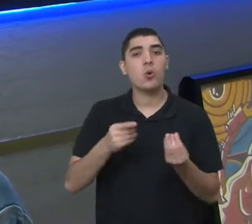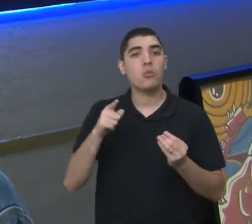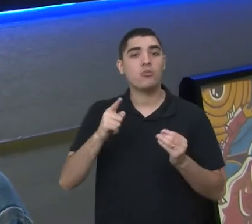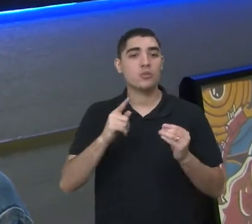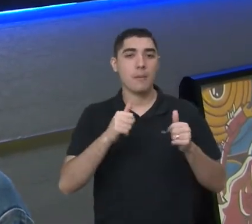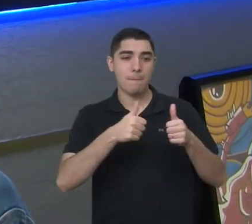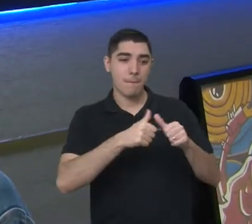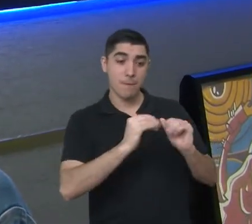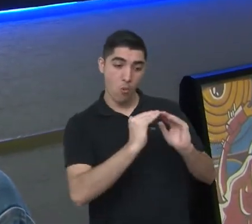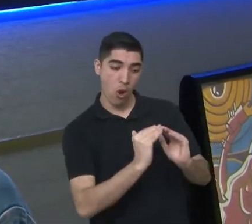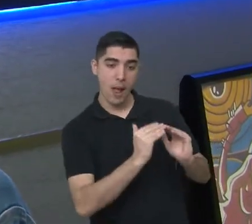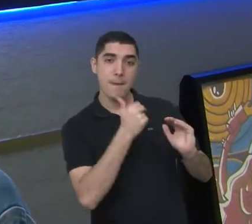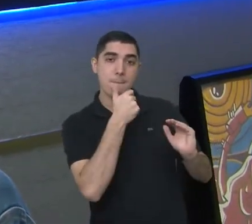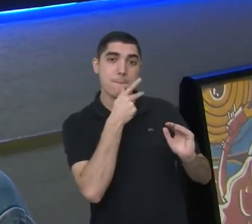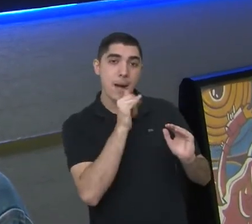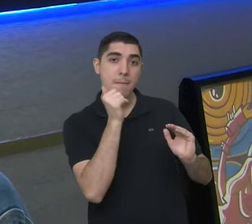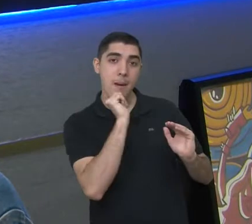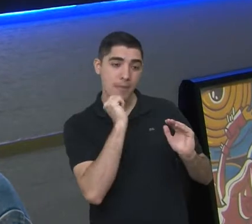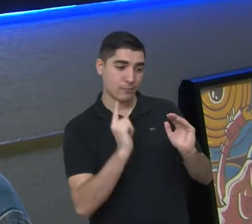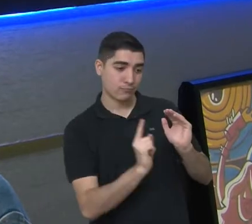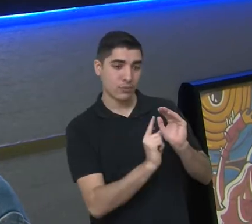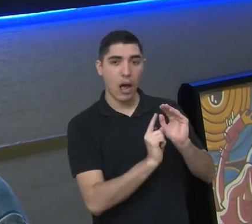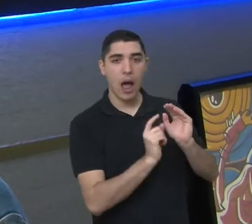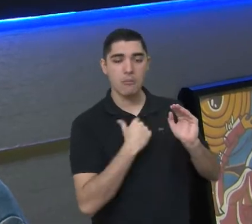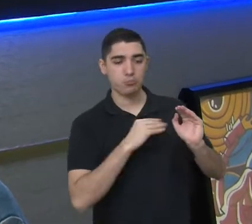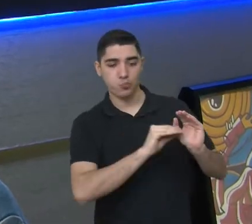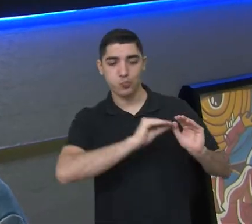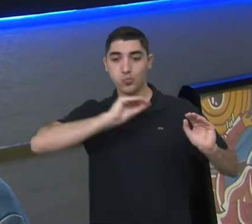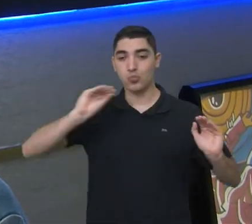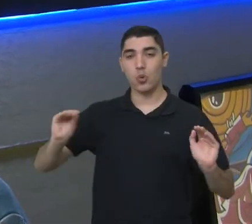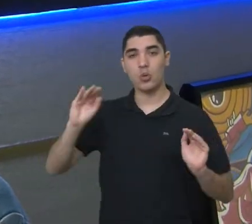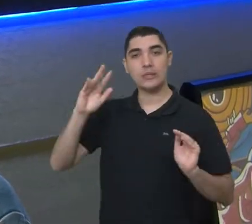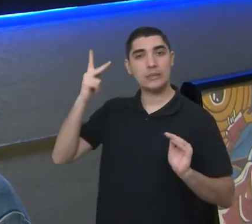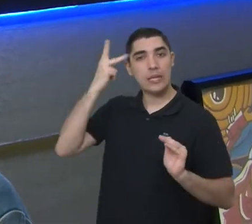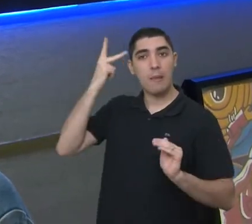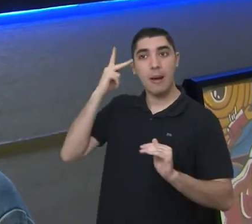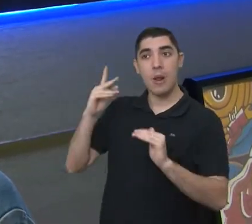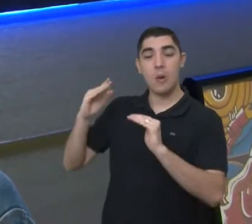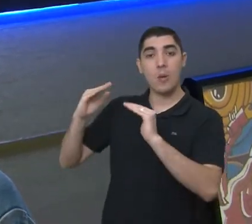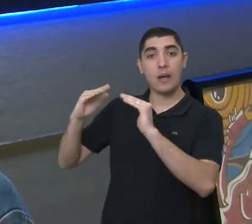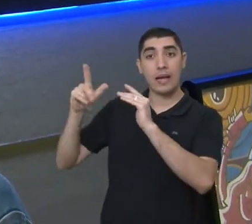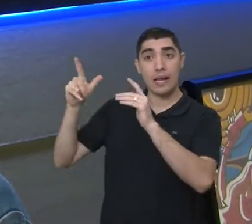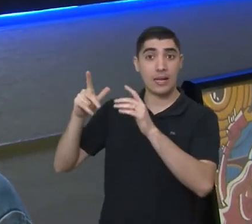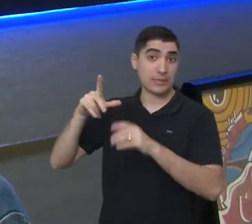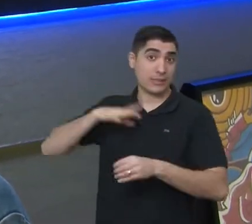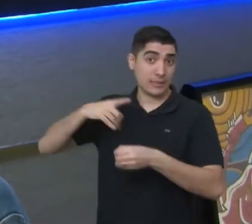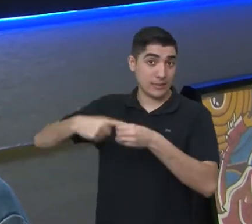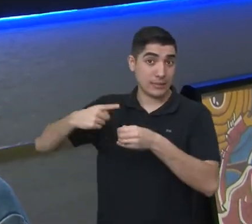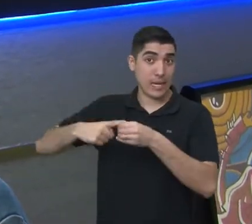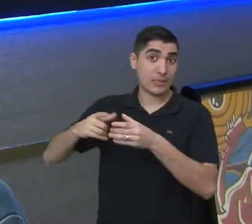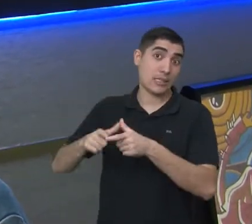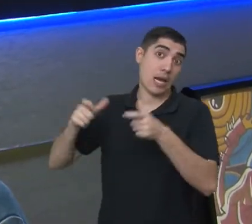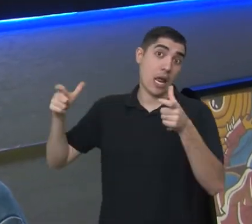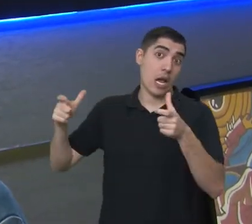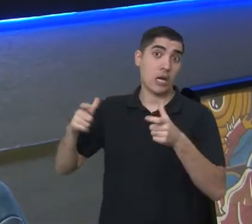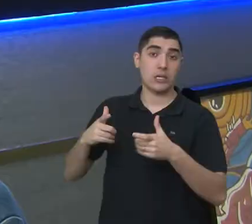se dizer, do colo do pai e da mãe e foi pra São Paulo, né? Sim. Cidade grande, sozinha, como é que foi isso? Passou muito perrengue